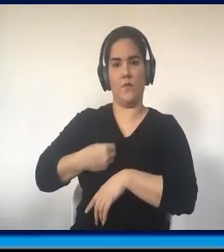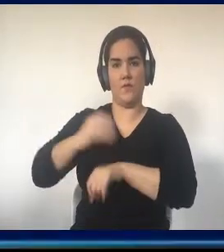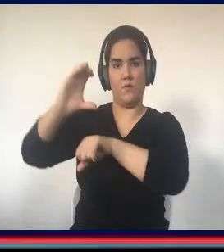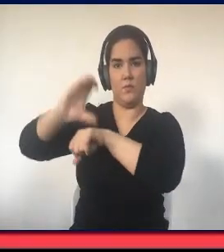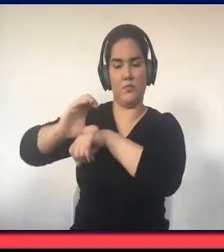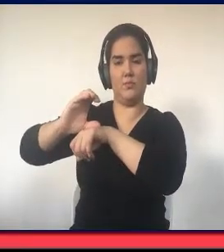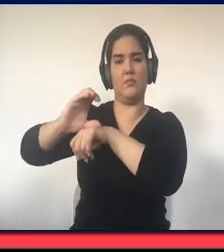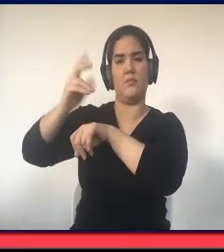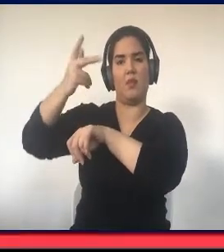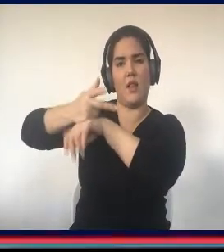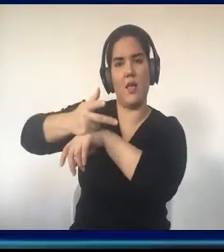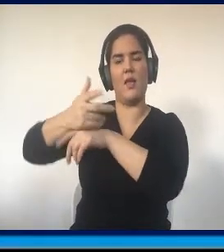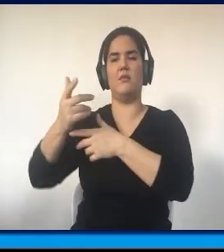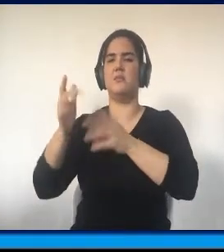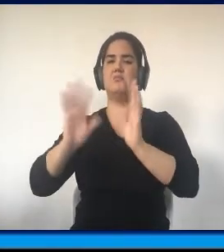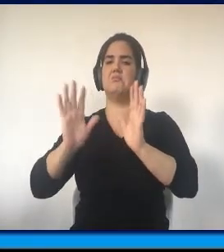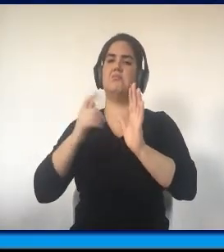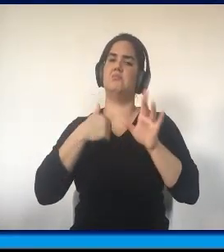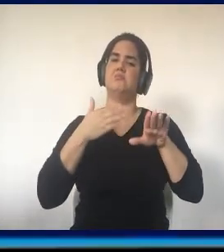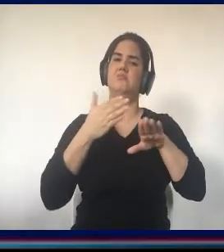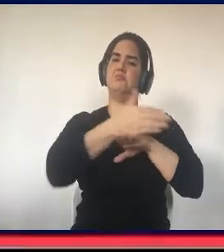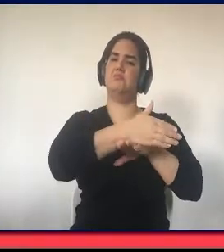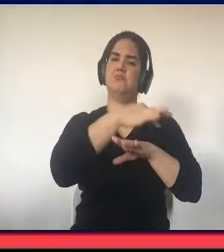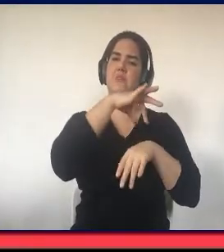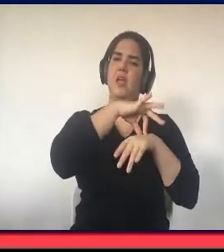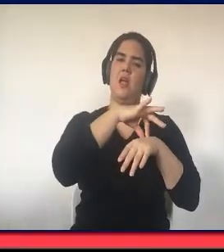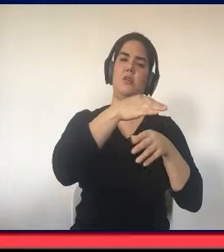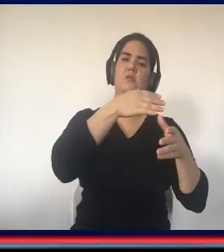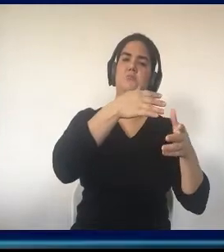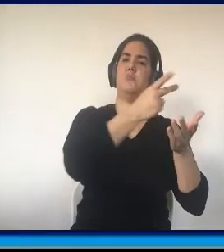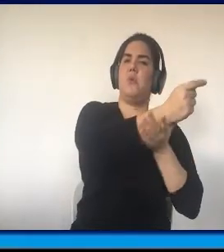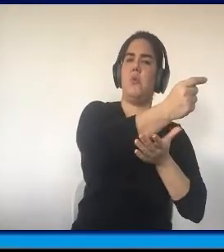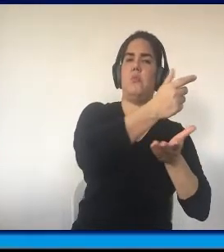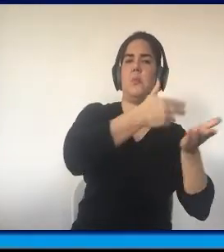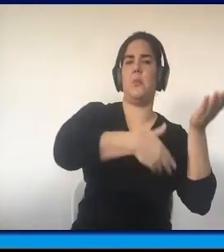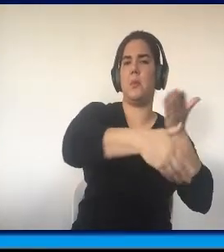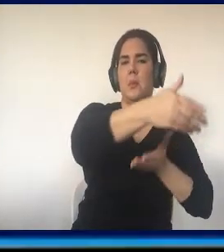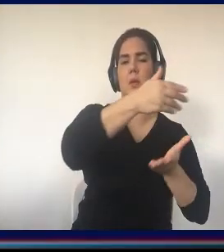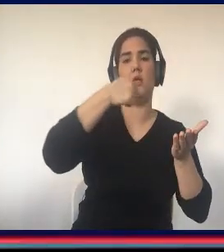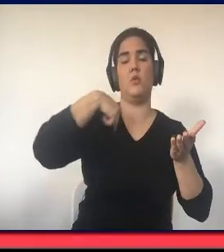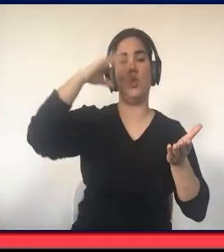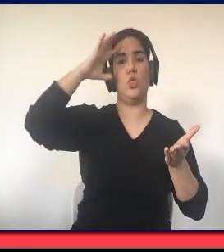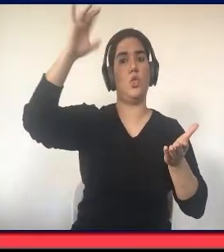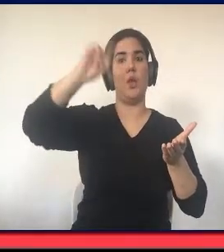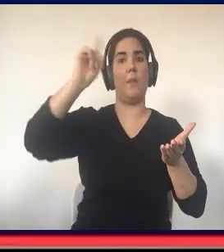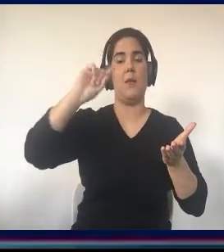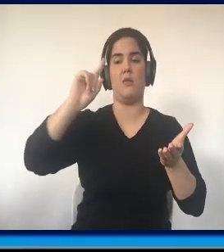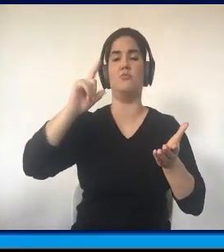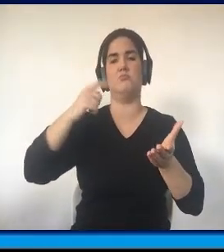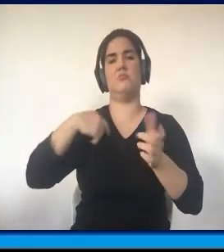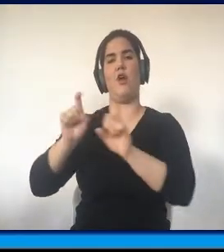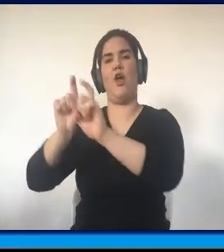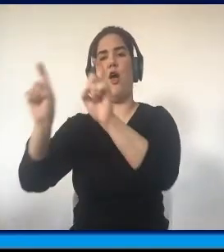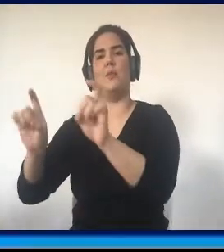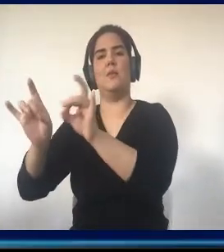seus serviços físicos e ninguém imaginava que ia ter que começar a vender de forma online mais assiduamente do que vendia